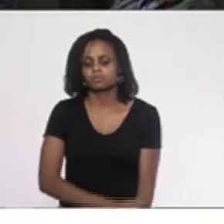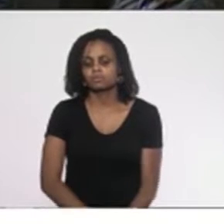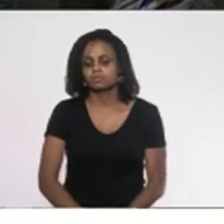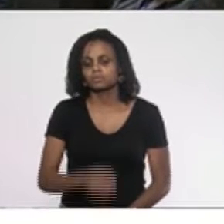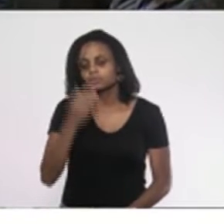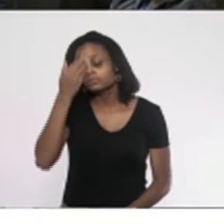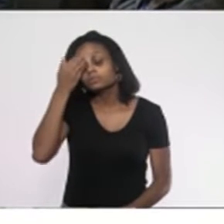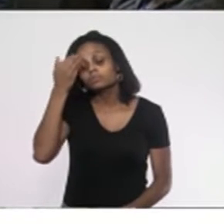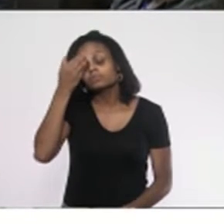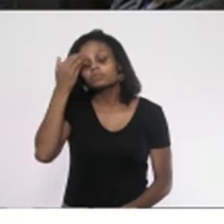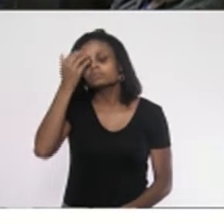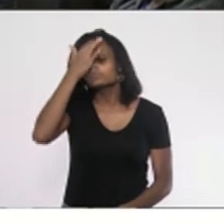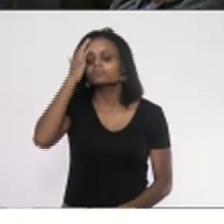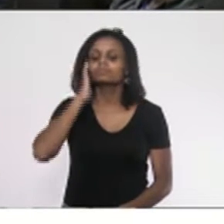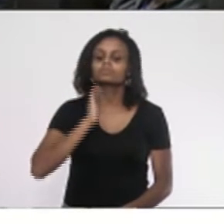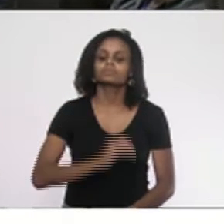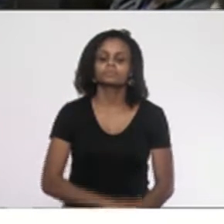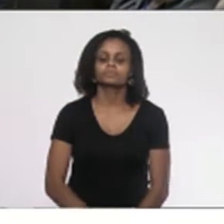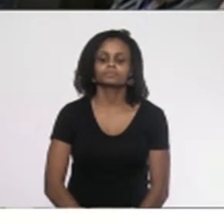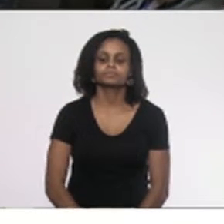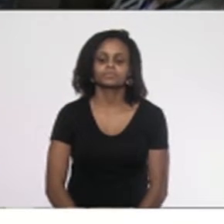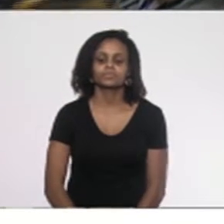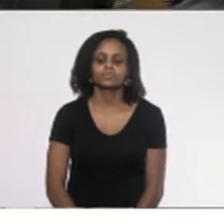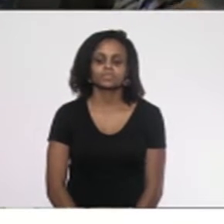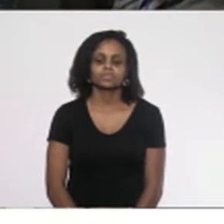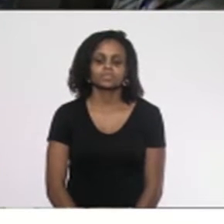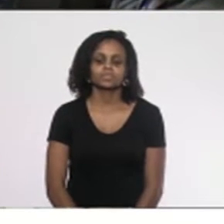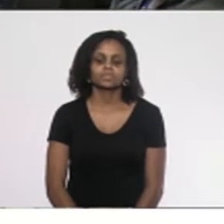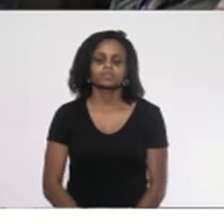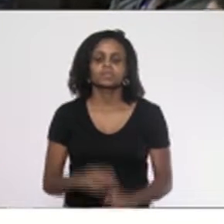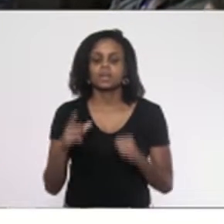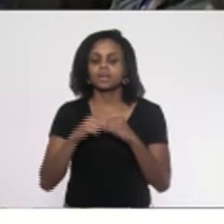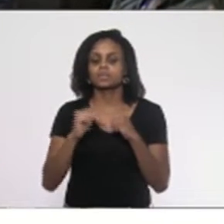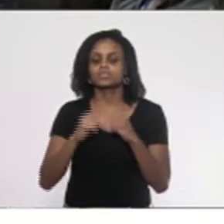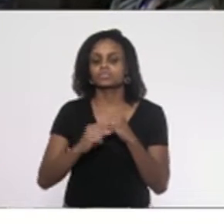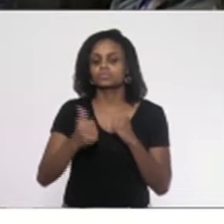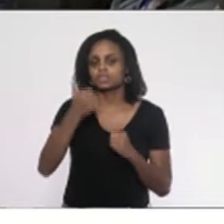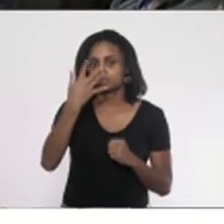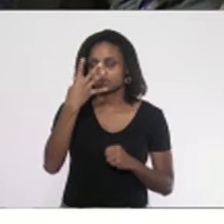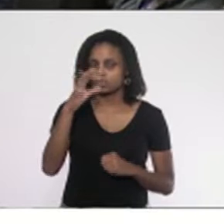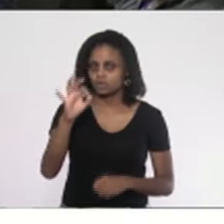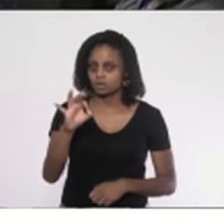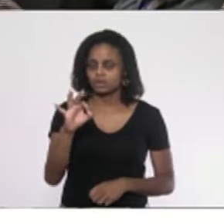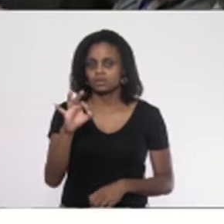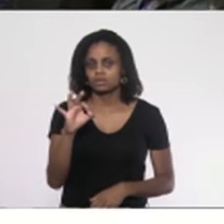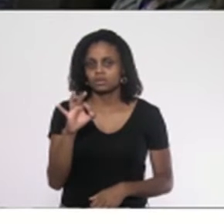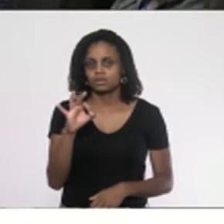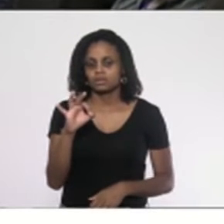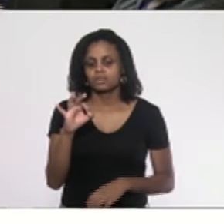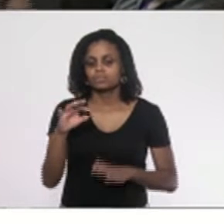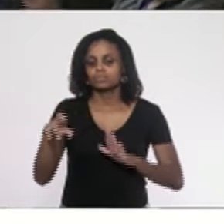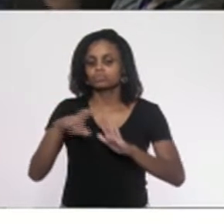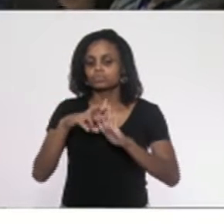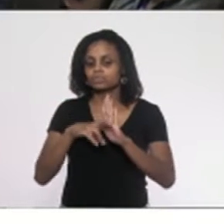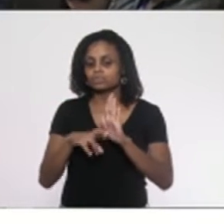parte, deputado? Claro, já terminei, deputado Luiz Paulo. Artigo 140